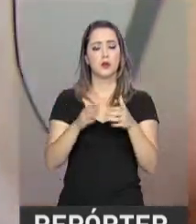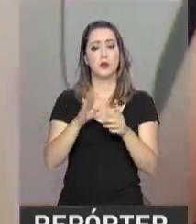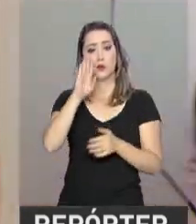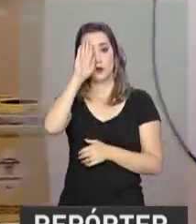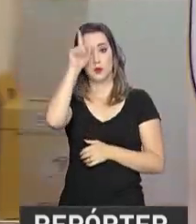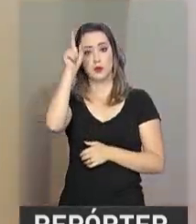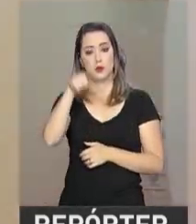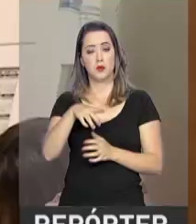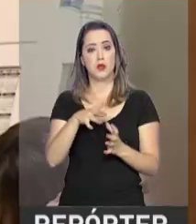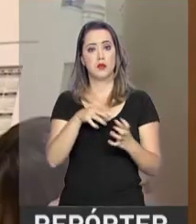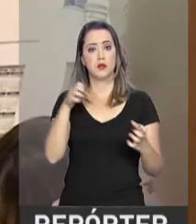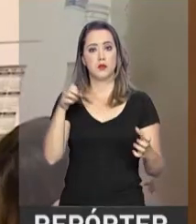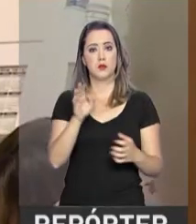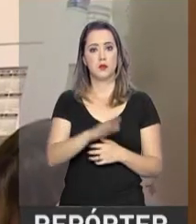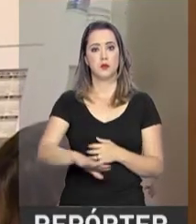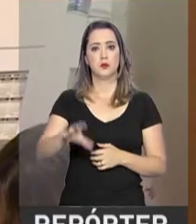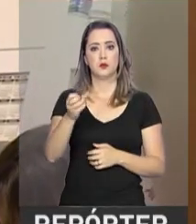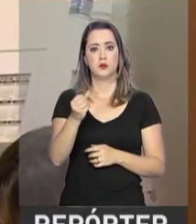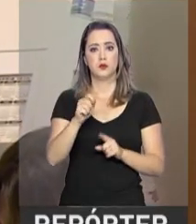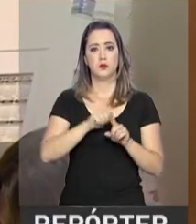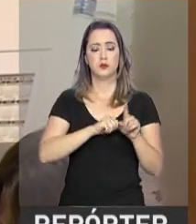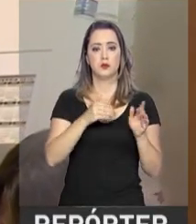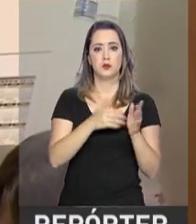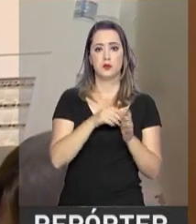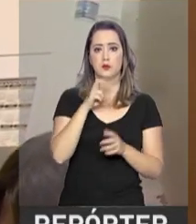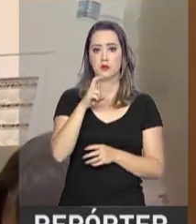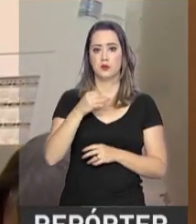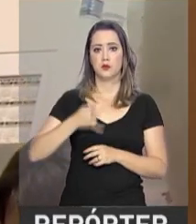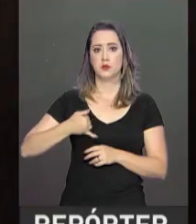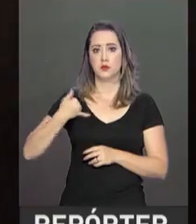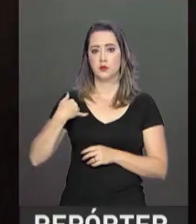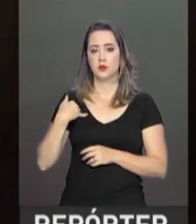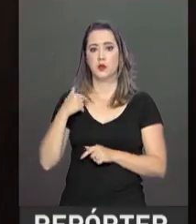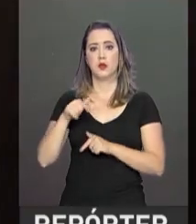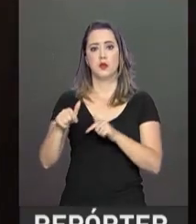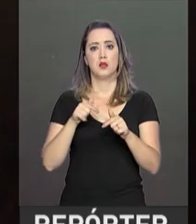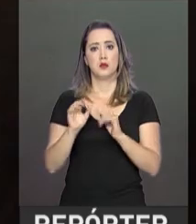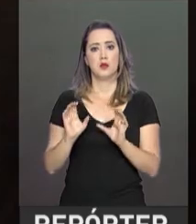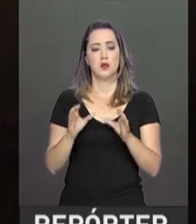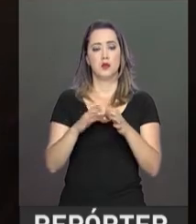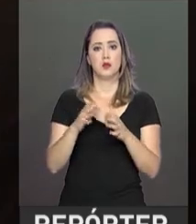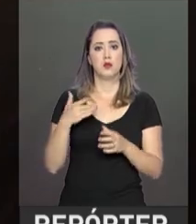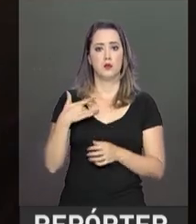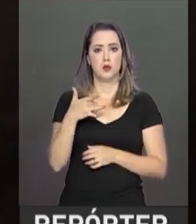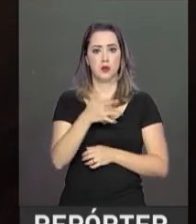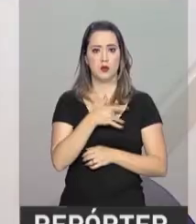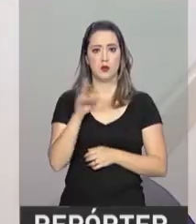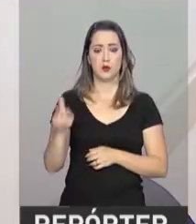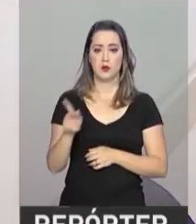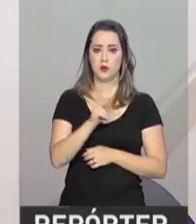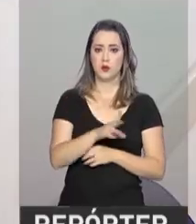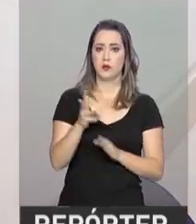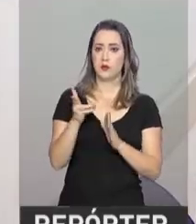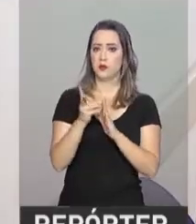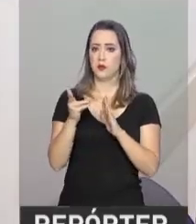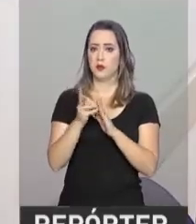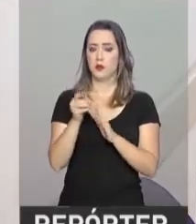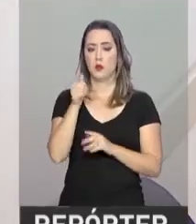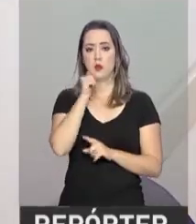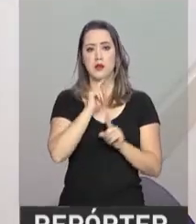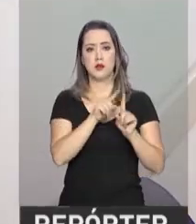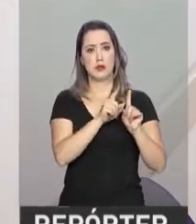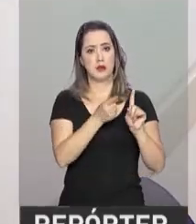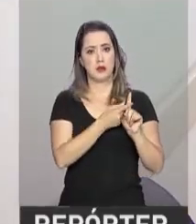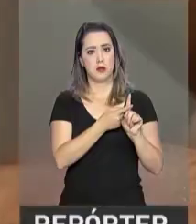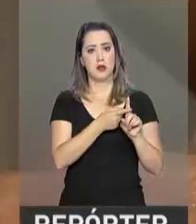idosos crianças de seis meses a cinco anos de idade trabalhadores da área de saúde e professores indígenas gestantes